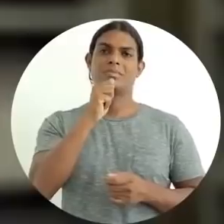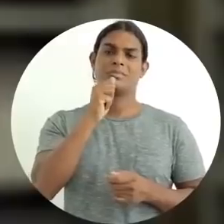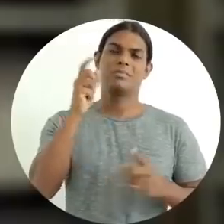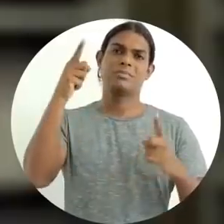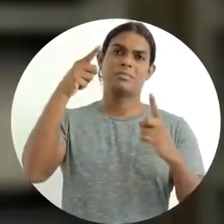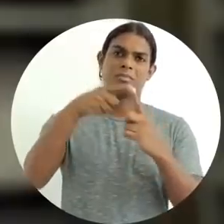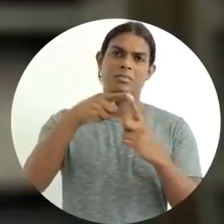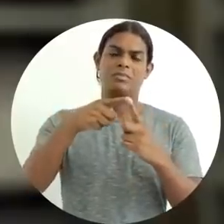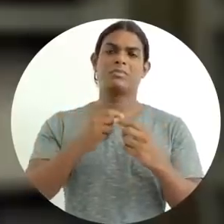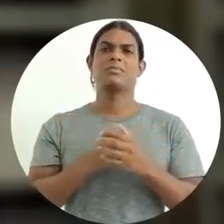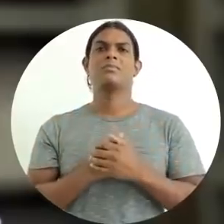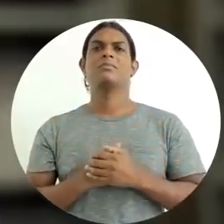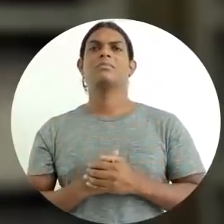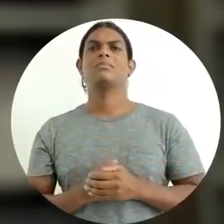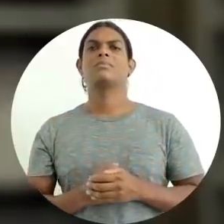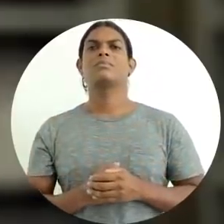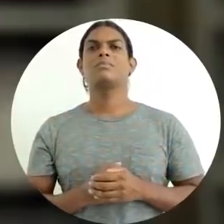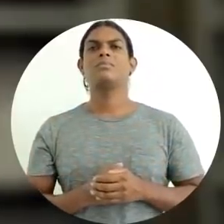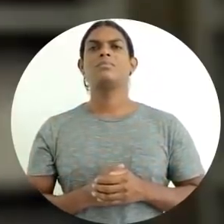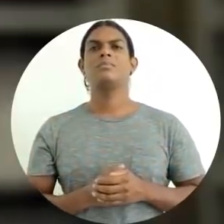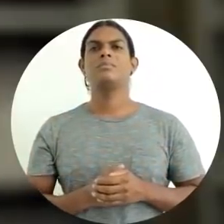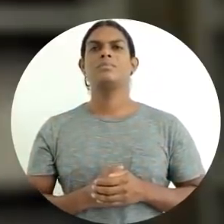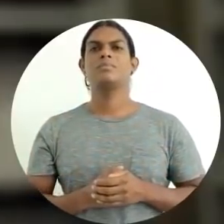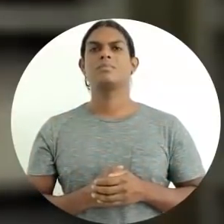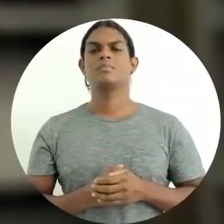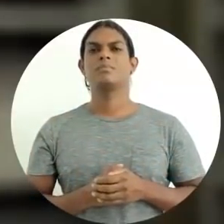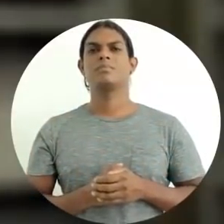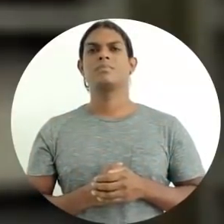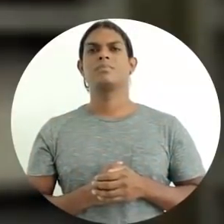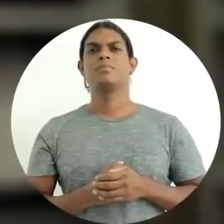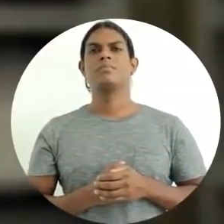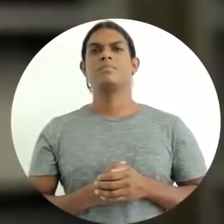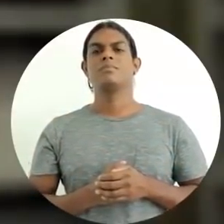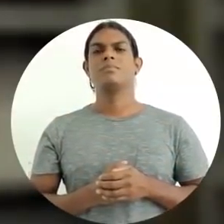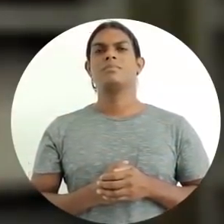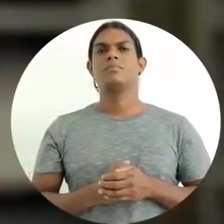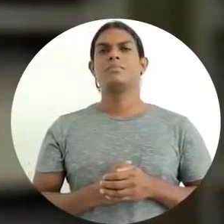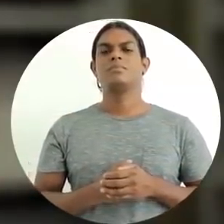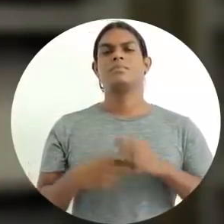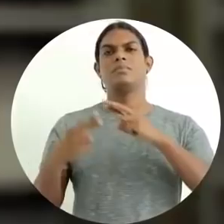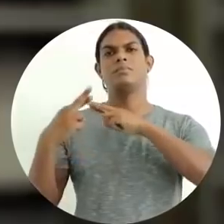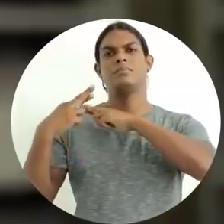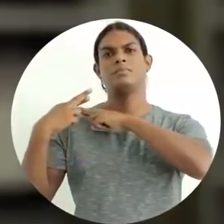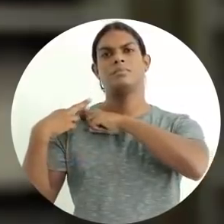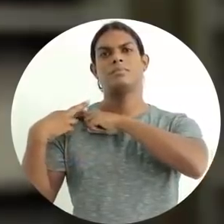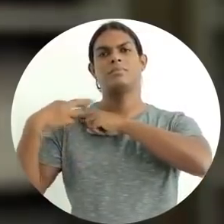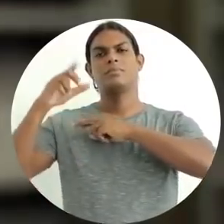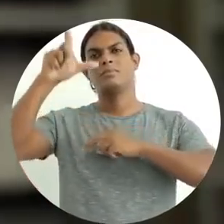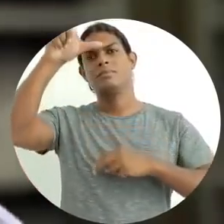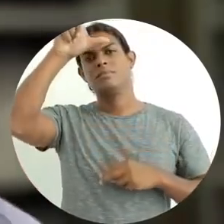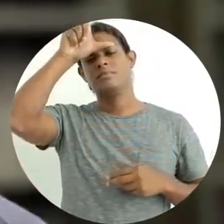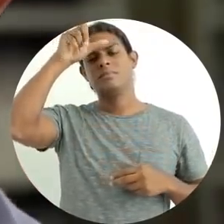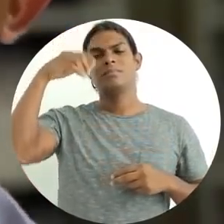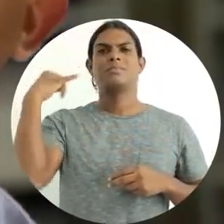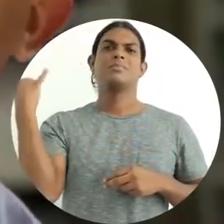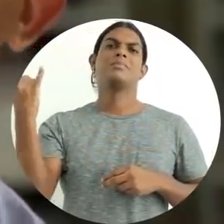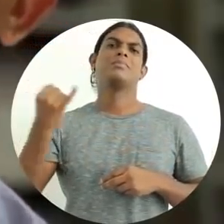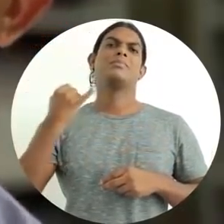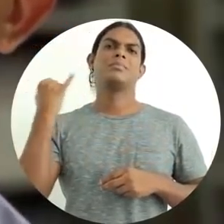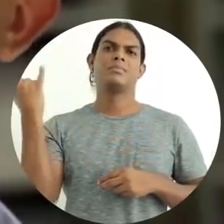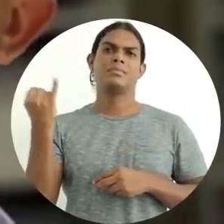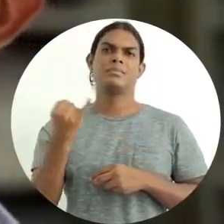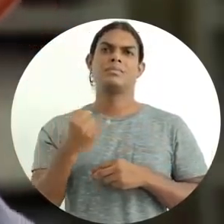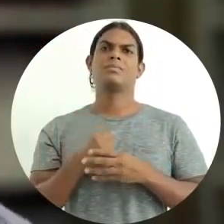mesmo objetivo, o mesmo foco e ir em busca. E o papel do líder é